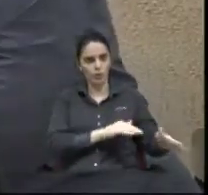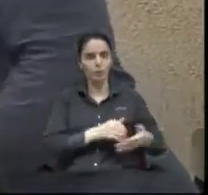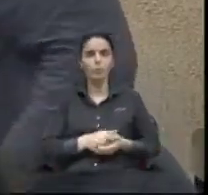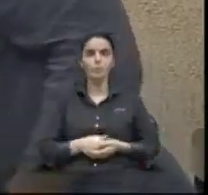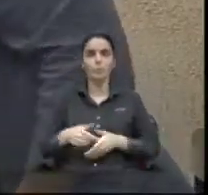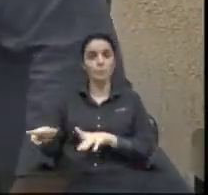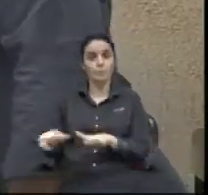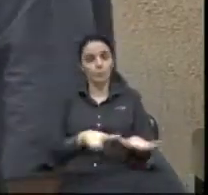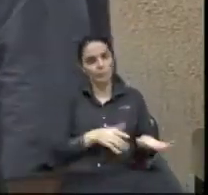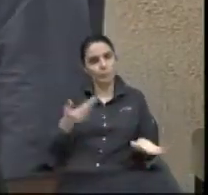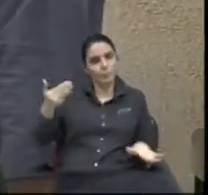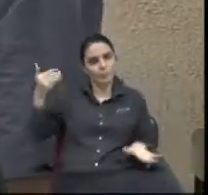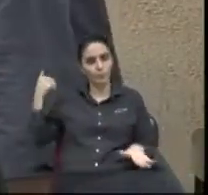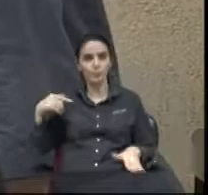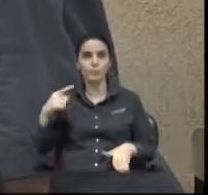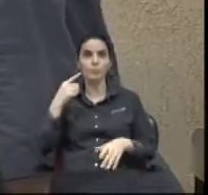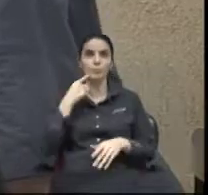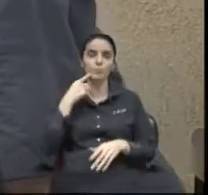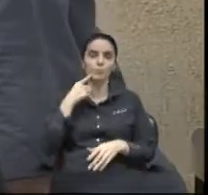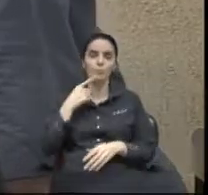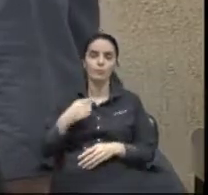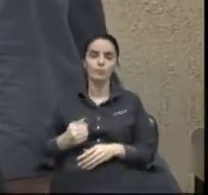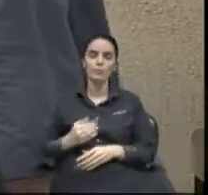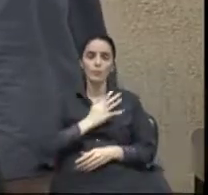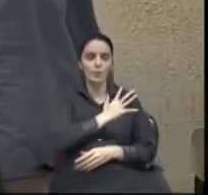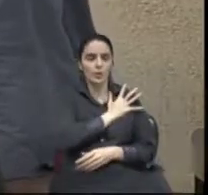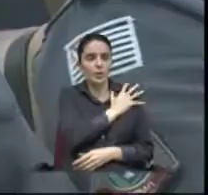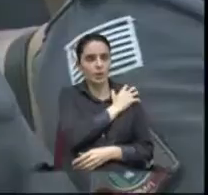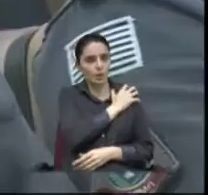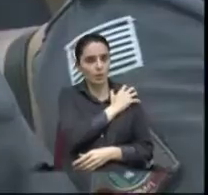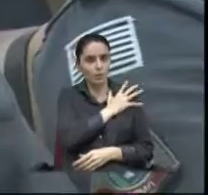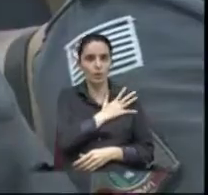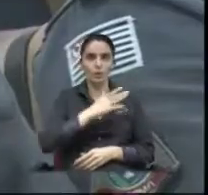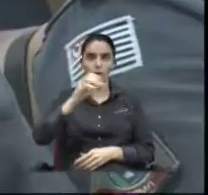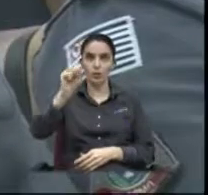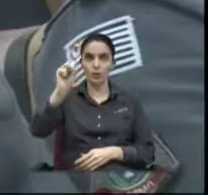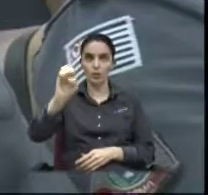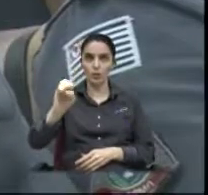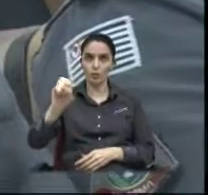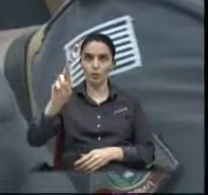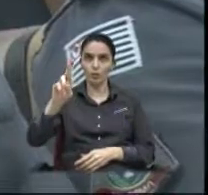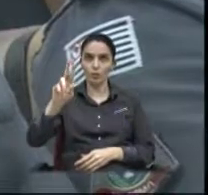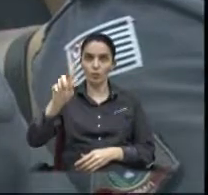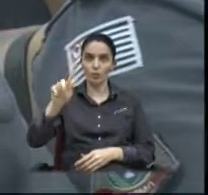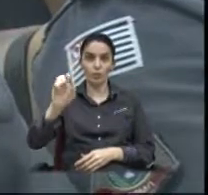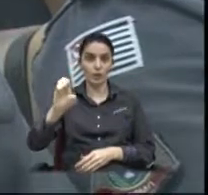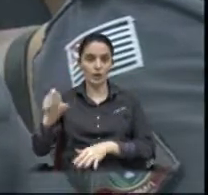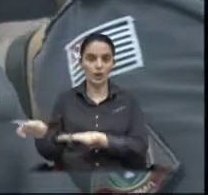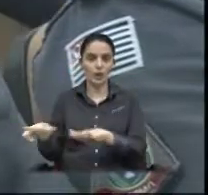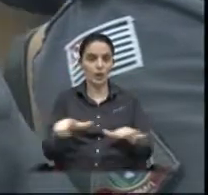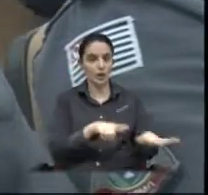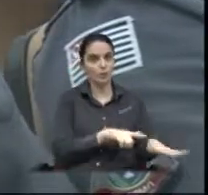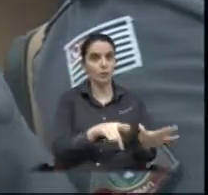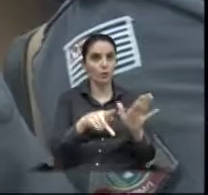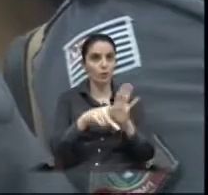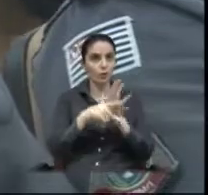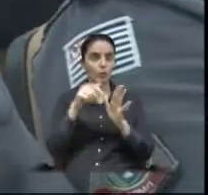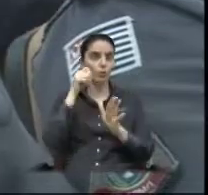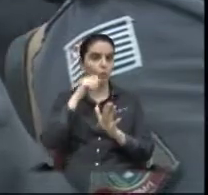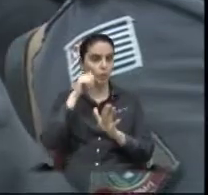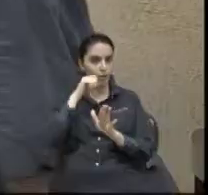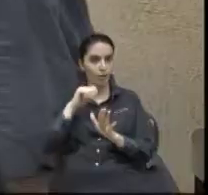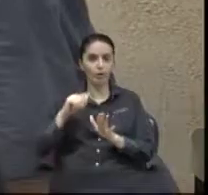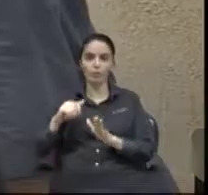o coronel só esteve aqui quando ele falou na semana da mulher também estava aqui